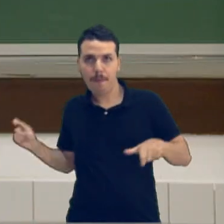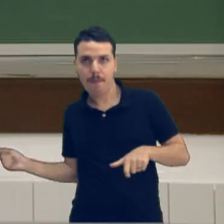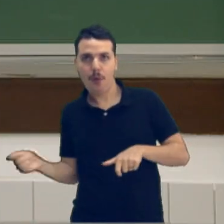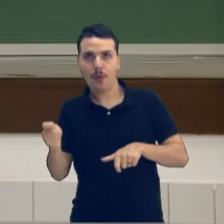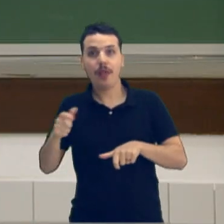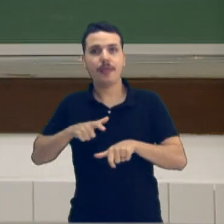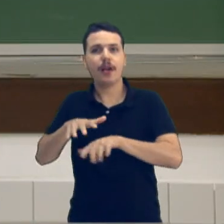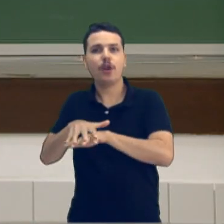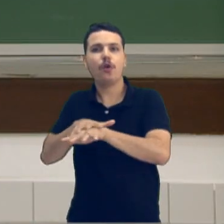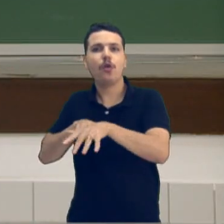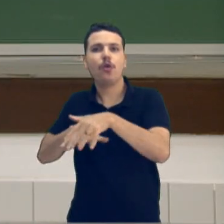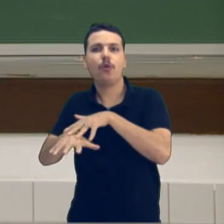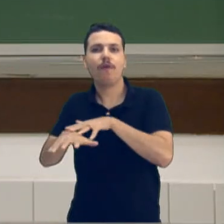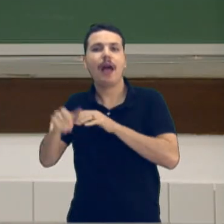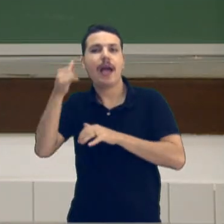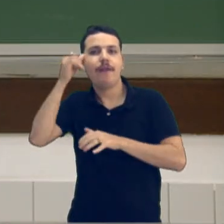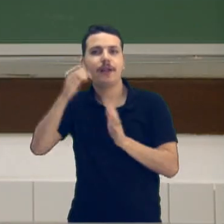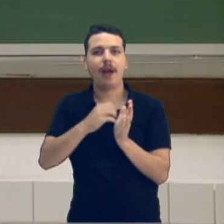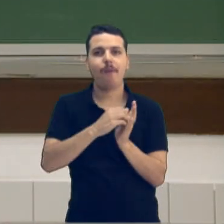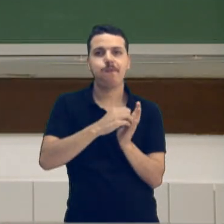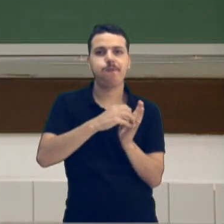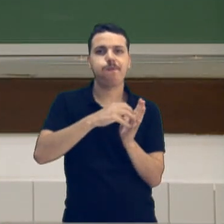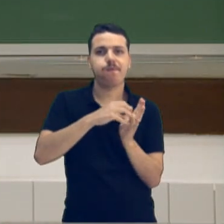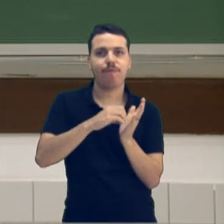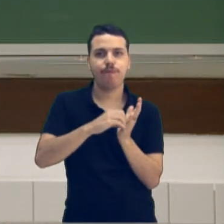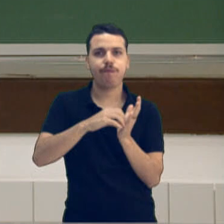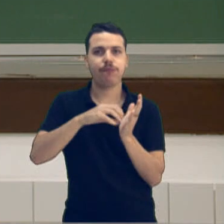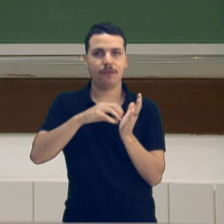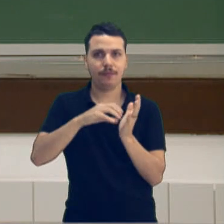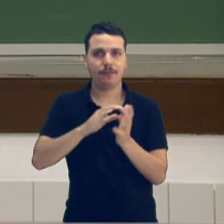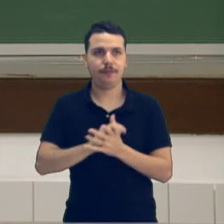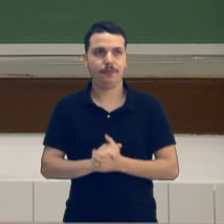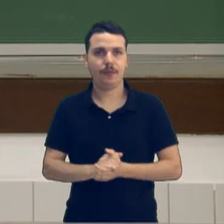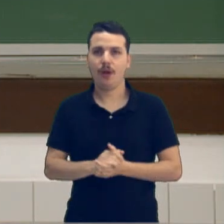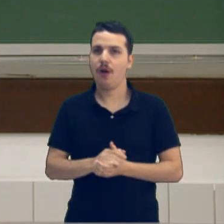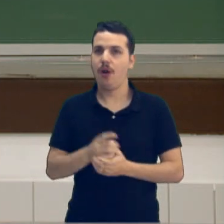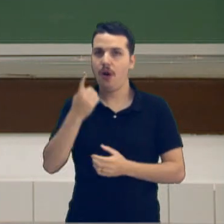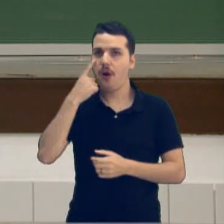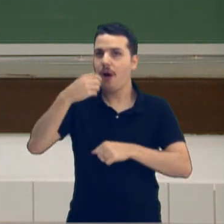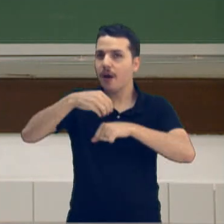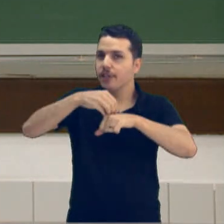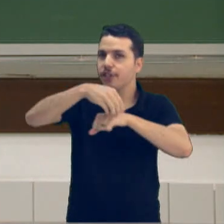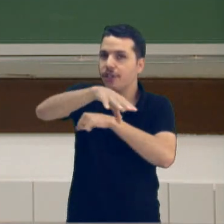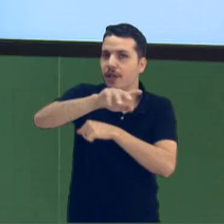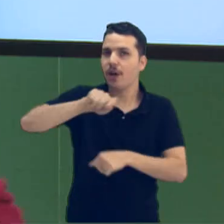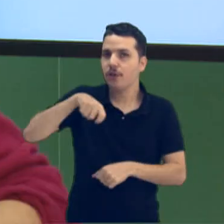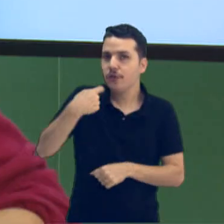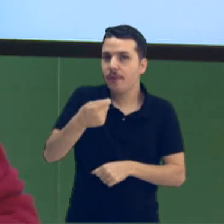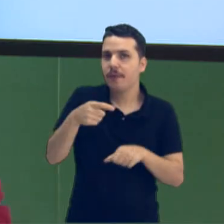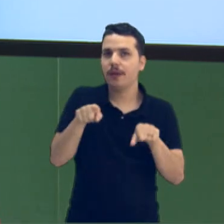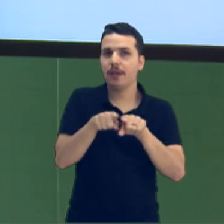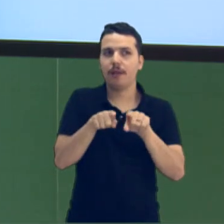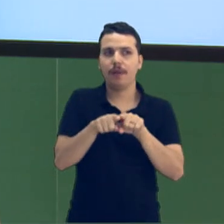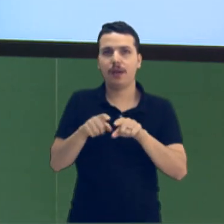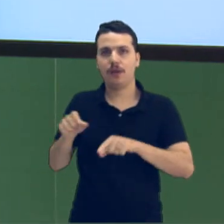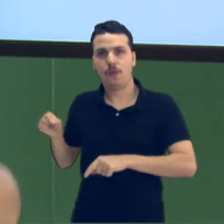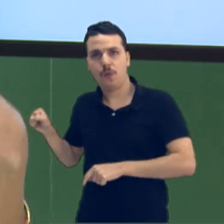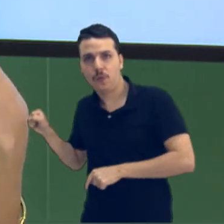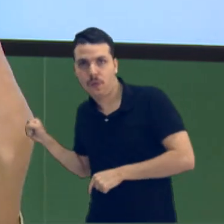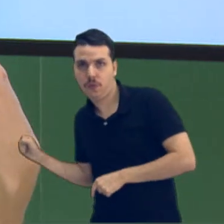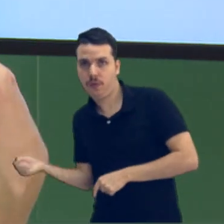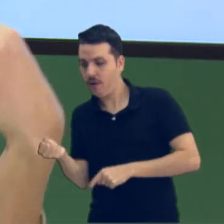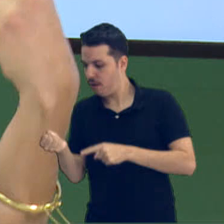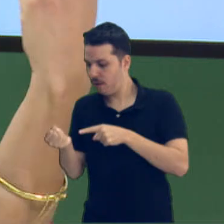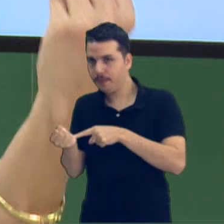que façam bolhas, né? Então, pessoal, um toque para vocês também a respeito disso, da empunhadura, né?